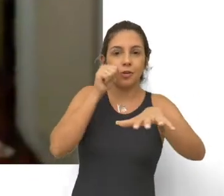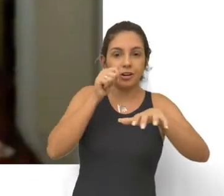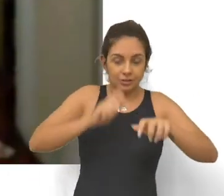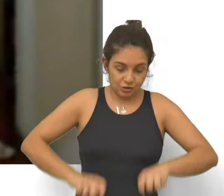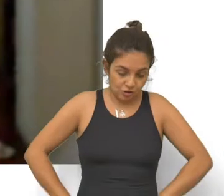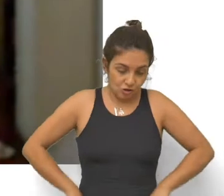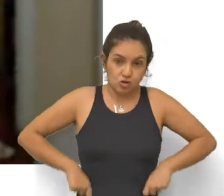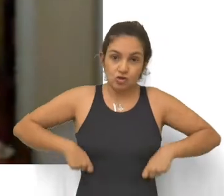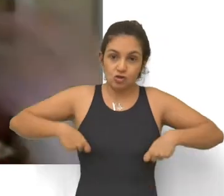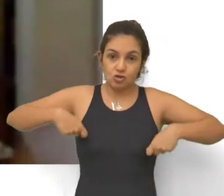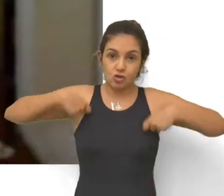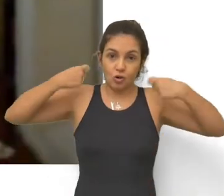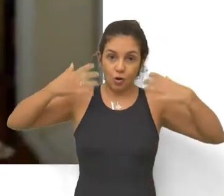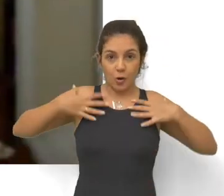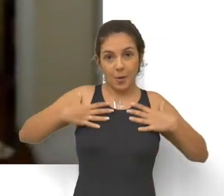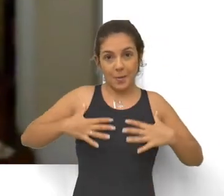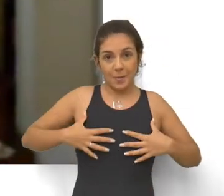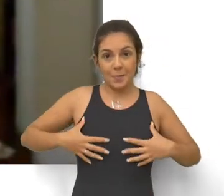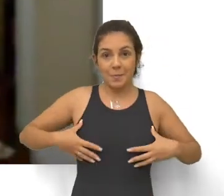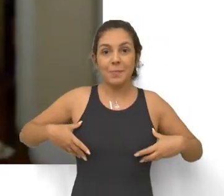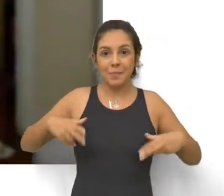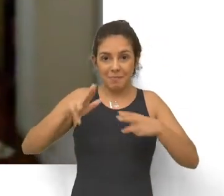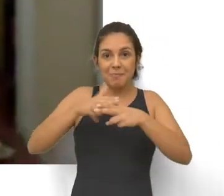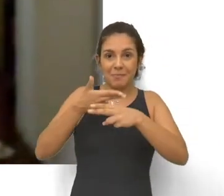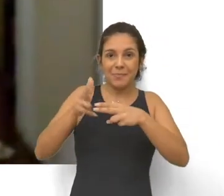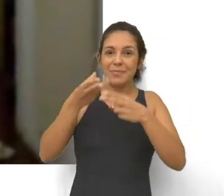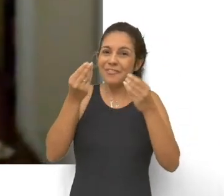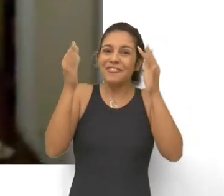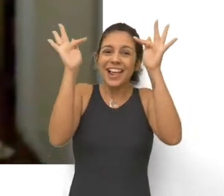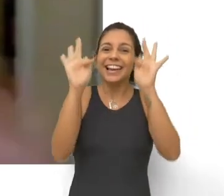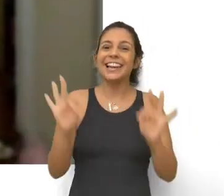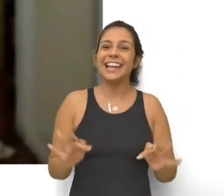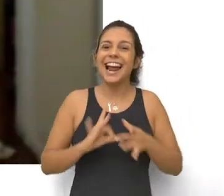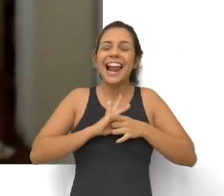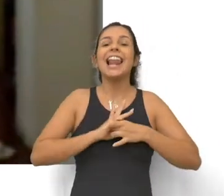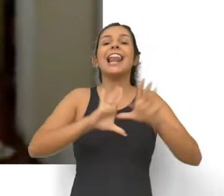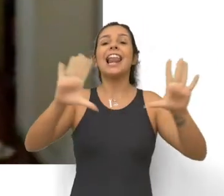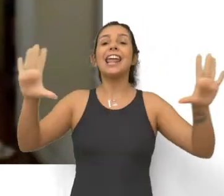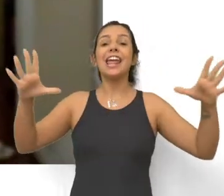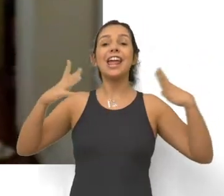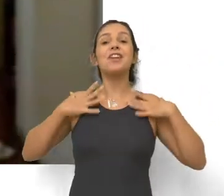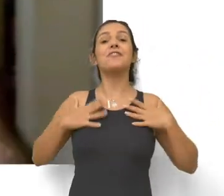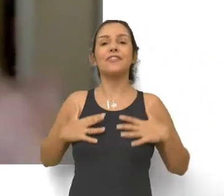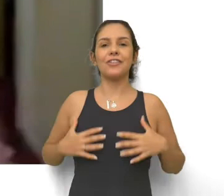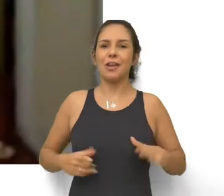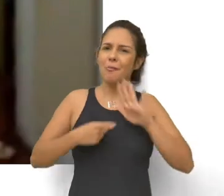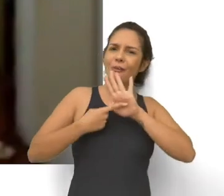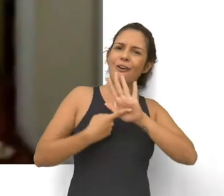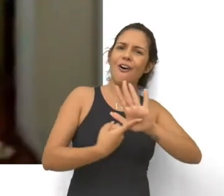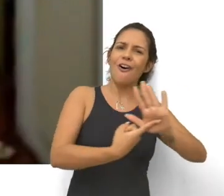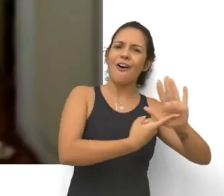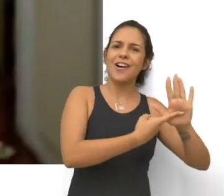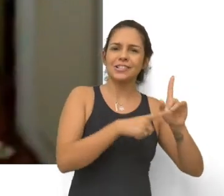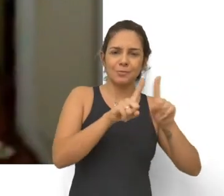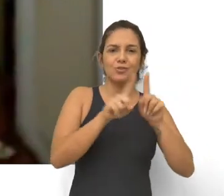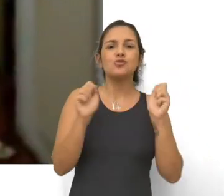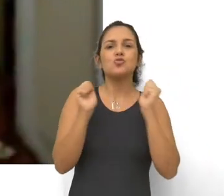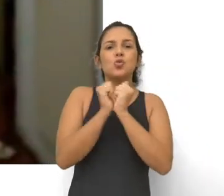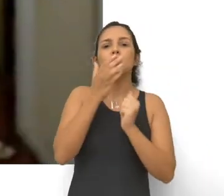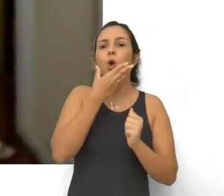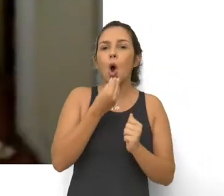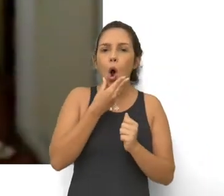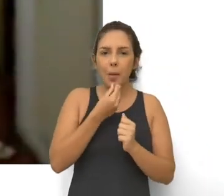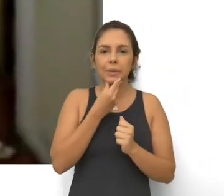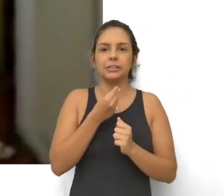tiraram a blusa, ficaram com os seios de fora, numa coisa alegre, libertária. E claro que tinha muitos meninos acompanhando também,